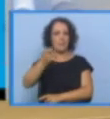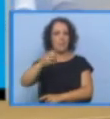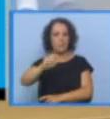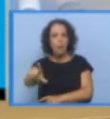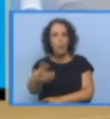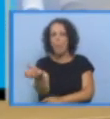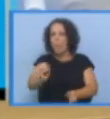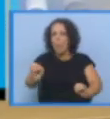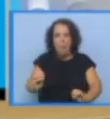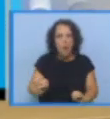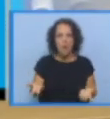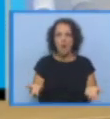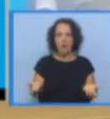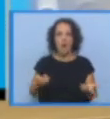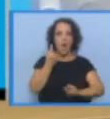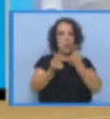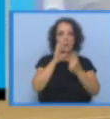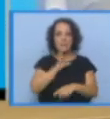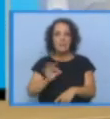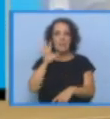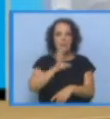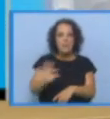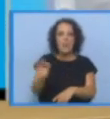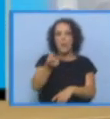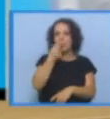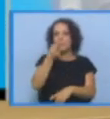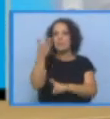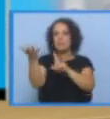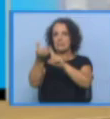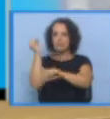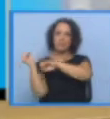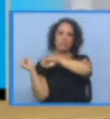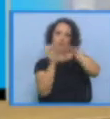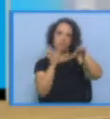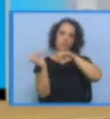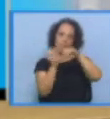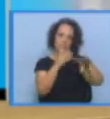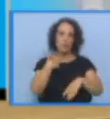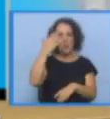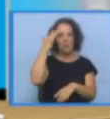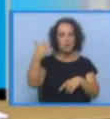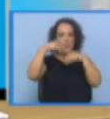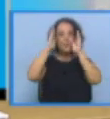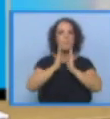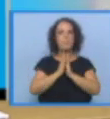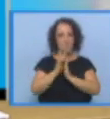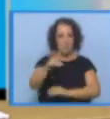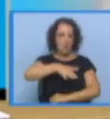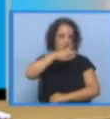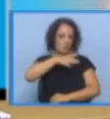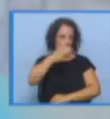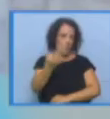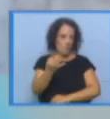a tentar obter esses medicamentos para os levar para lá. Eu penso que a irmã Maria José deve ter deixado aqui